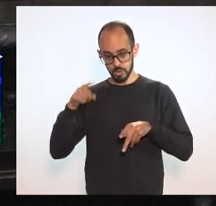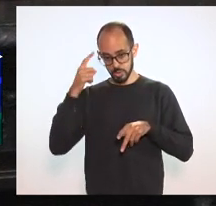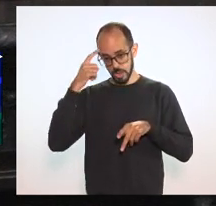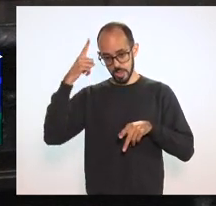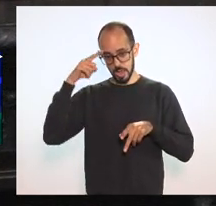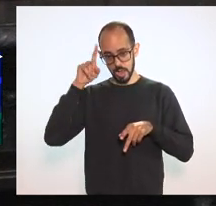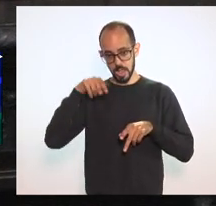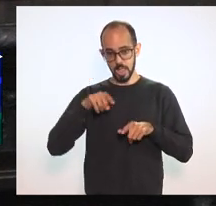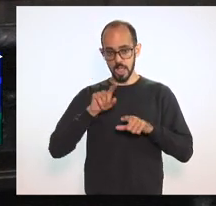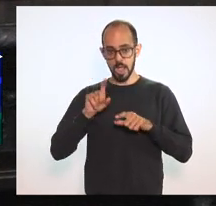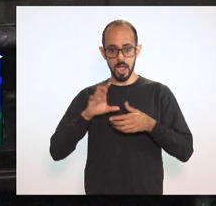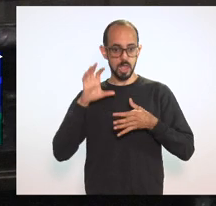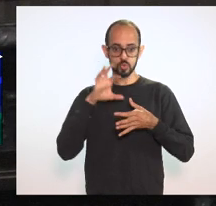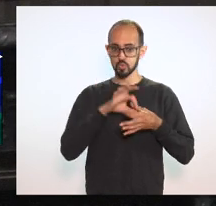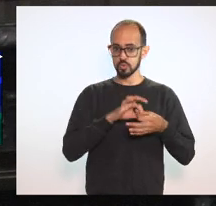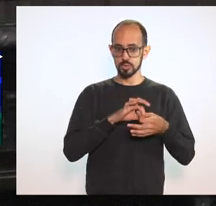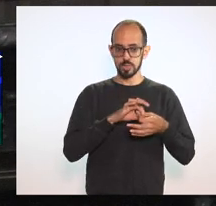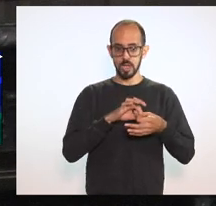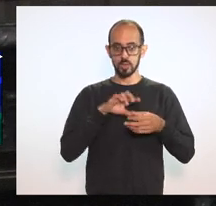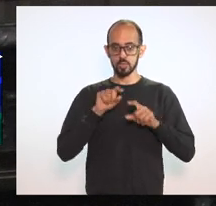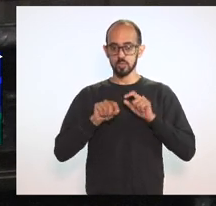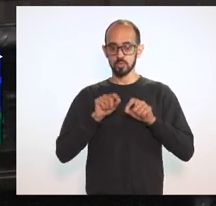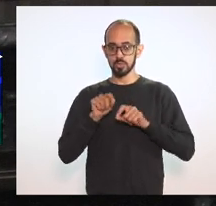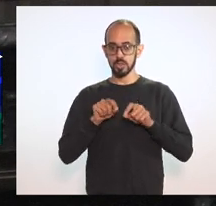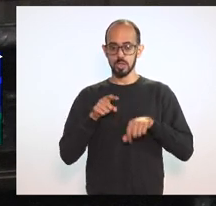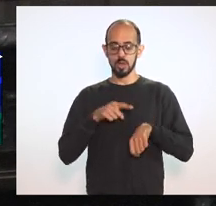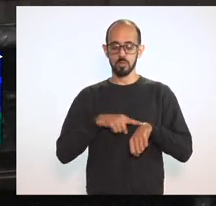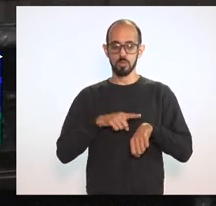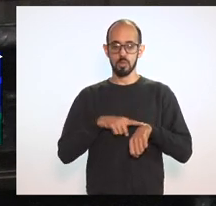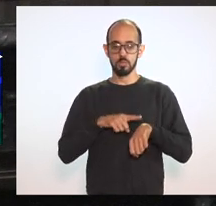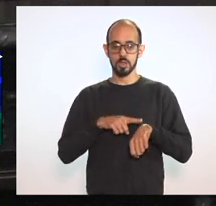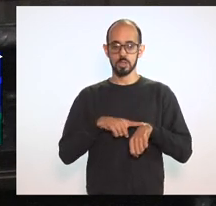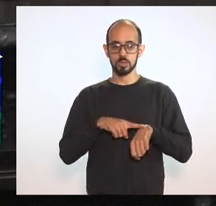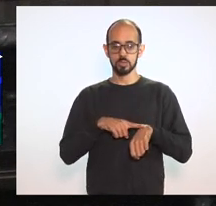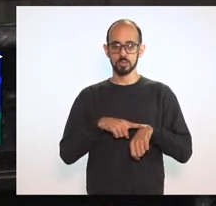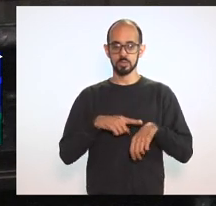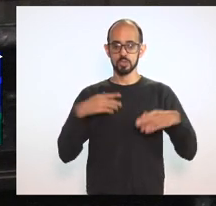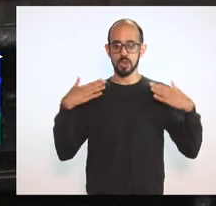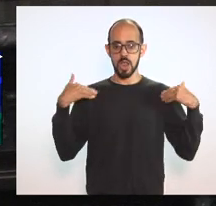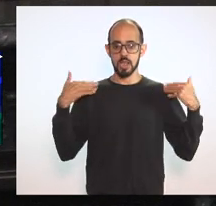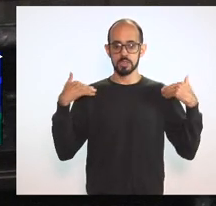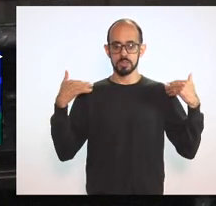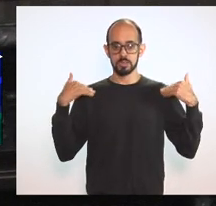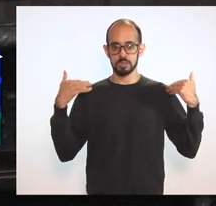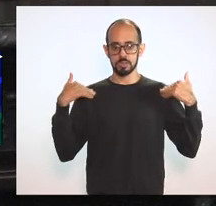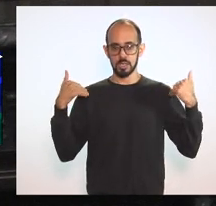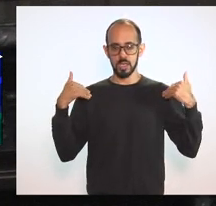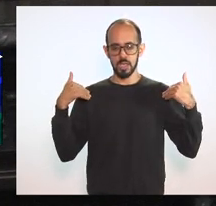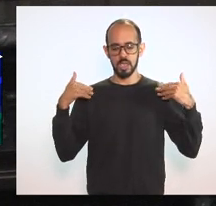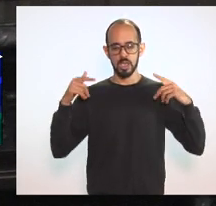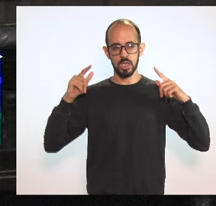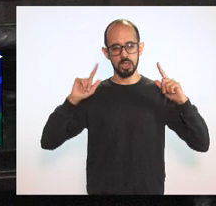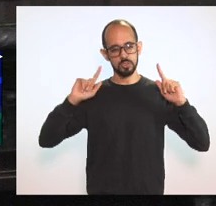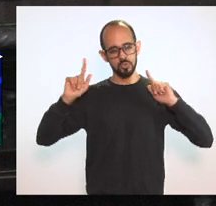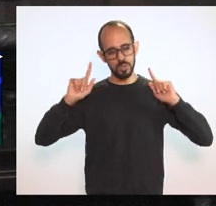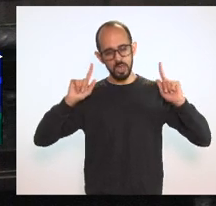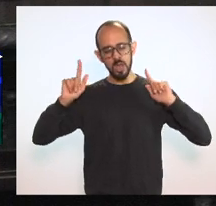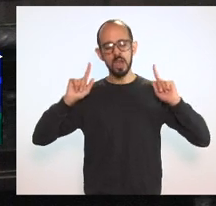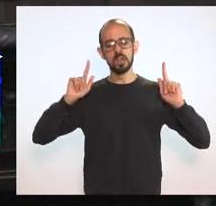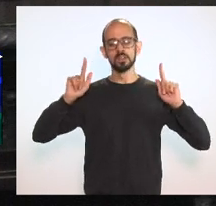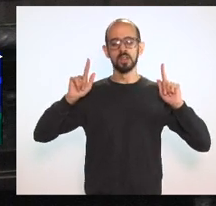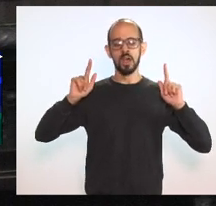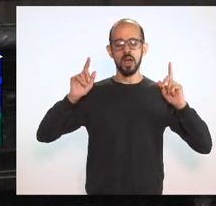diretamente associada a momentos de lazer descontração prazer